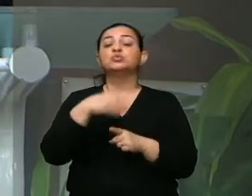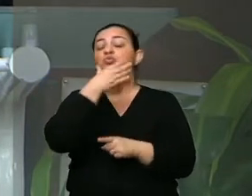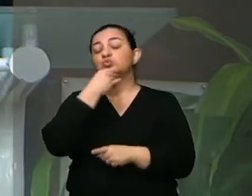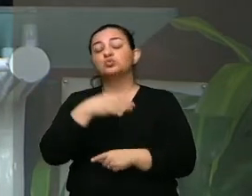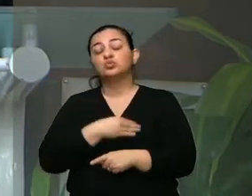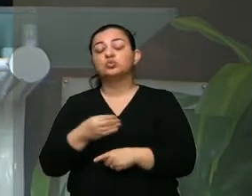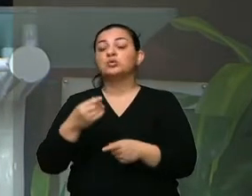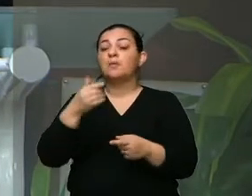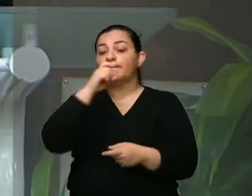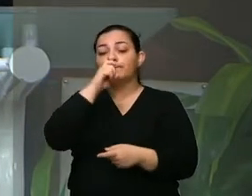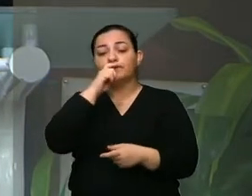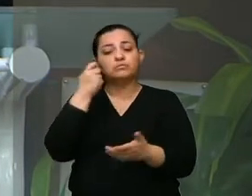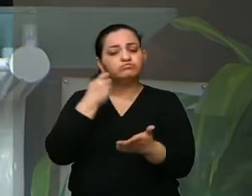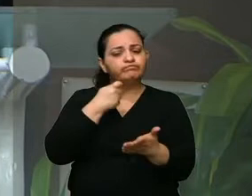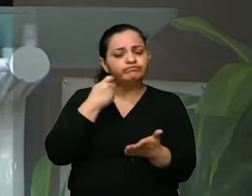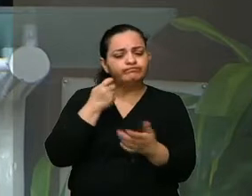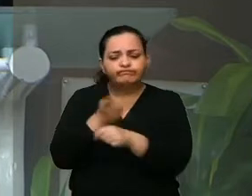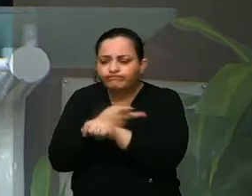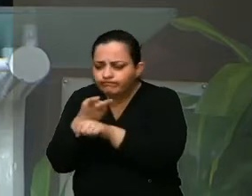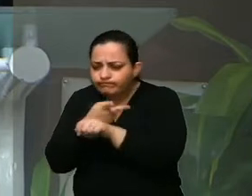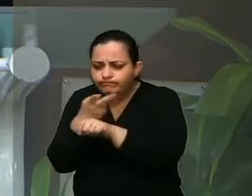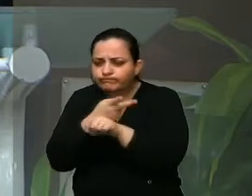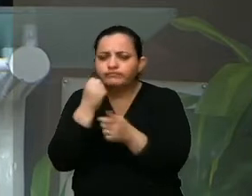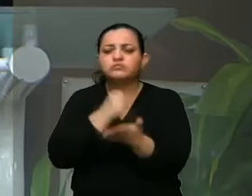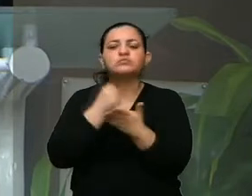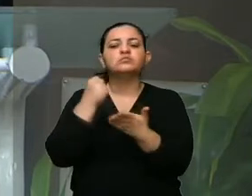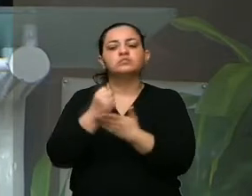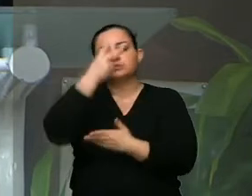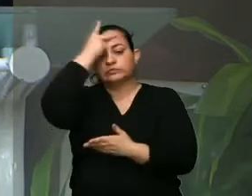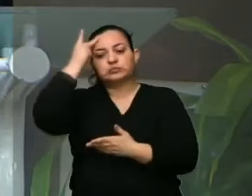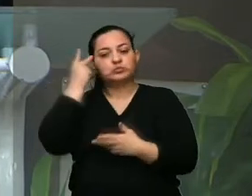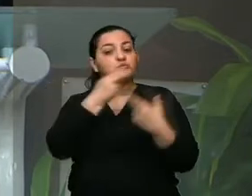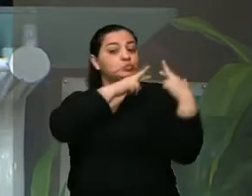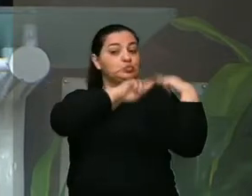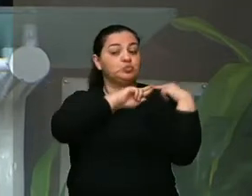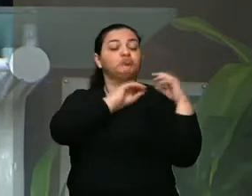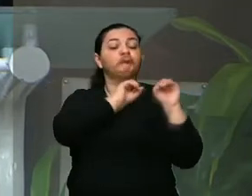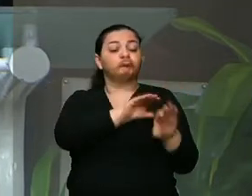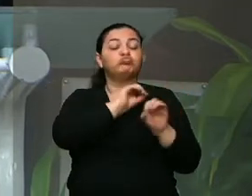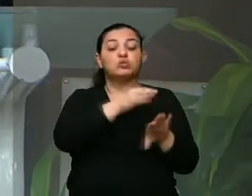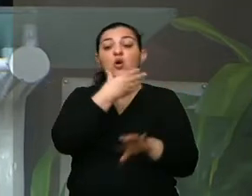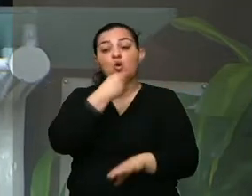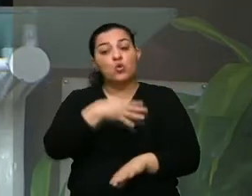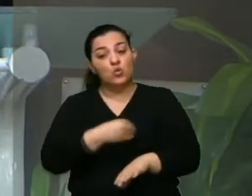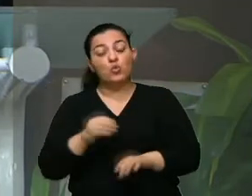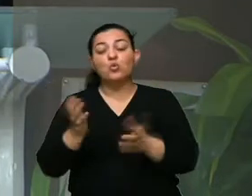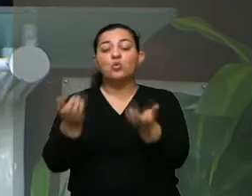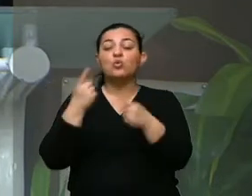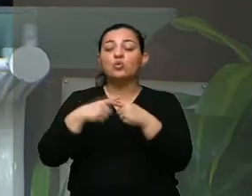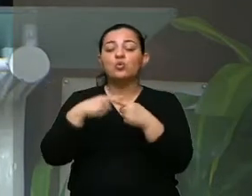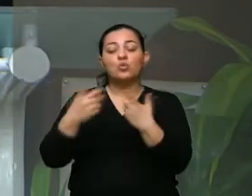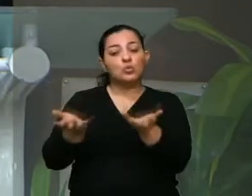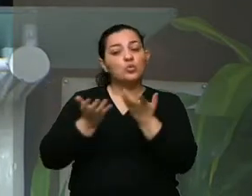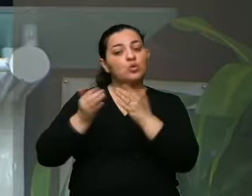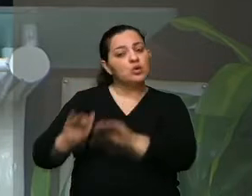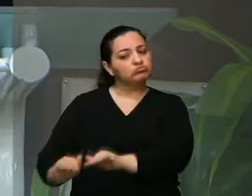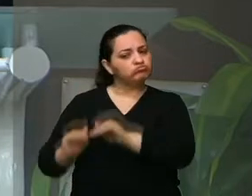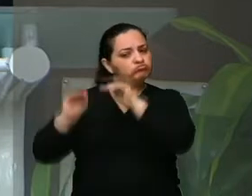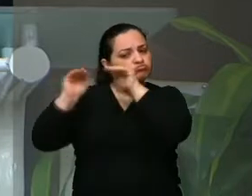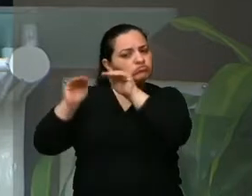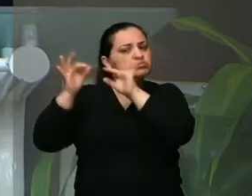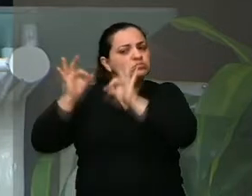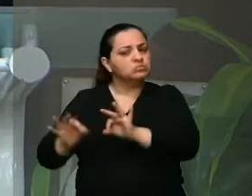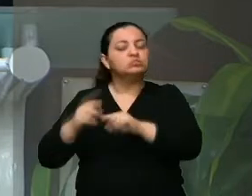pai buscava contratar um bom tutor e ele queria que aquele filho crescer se corretamente porque aquele